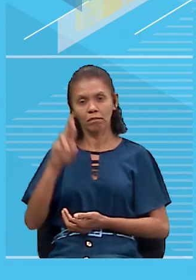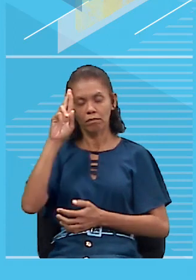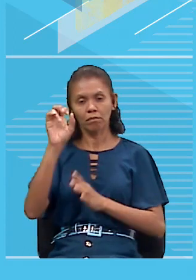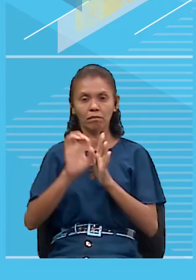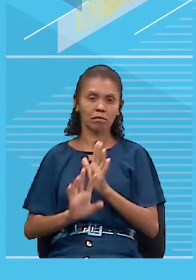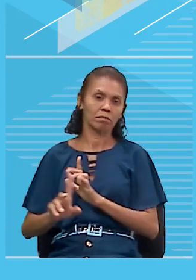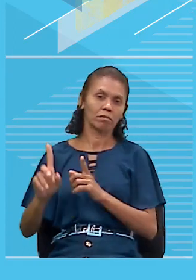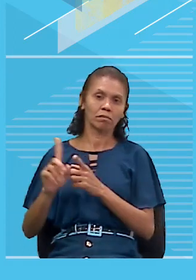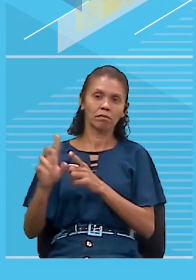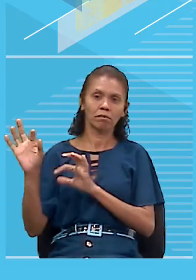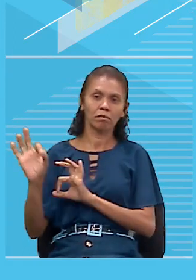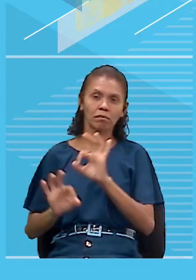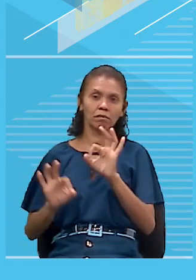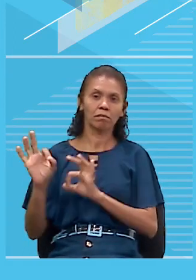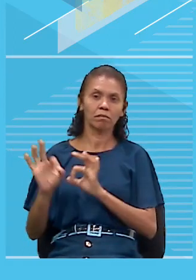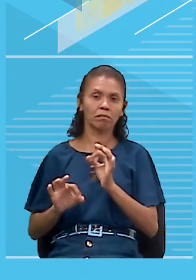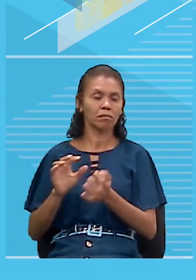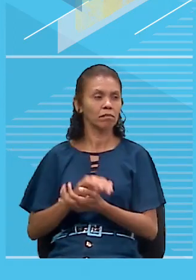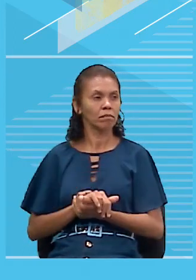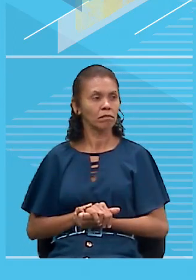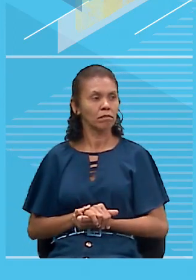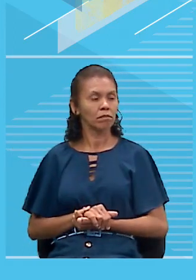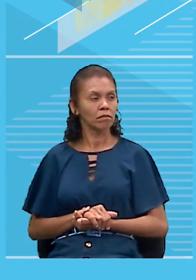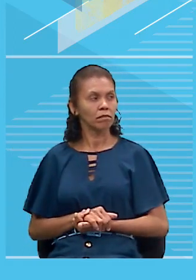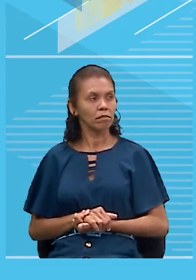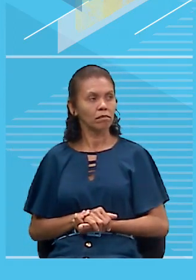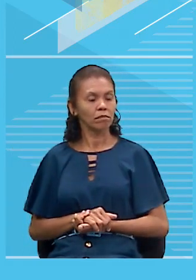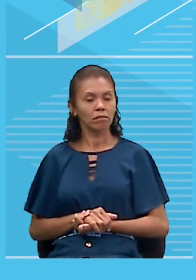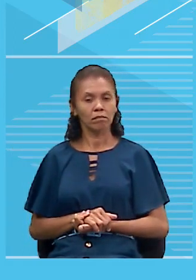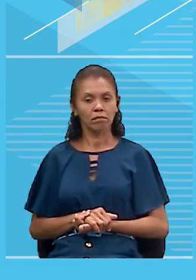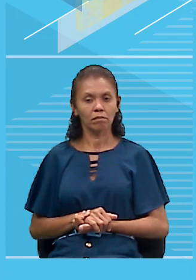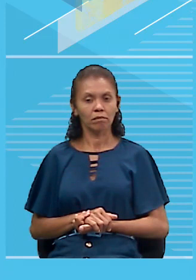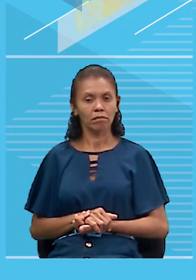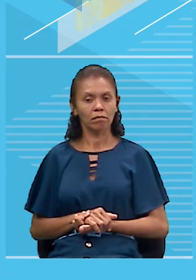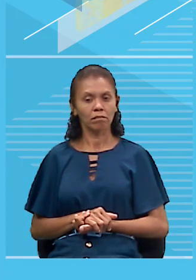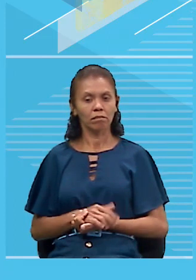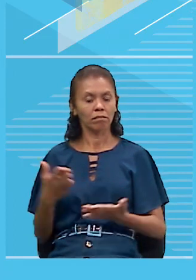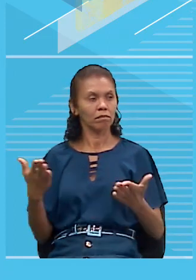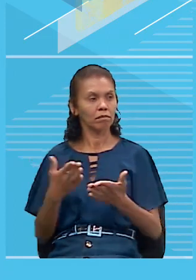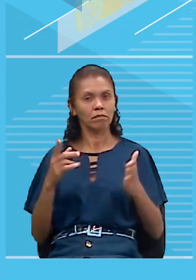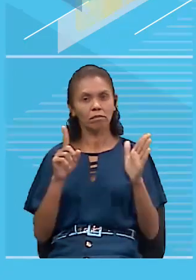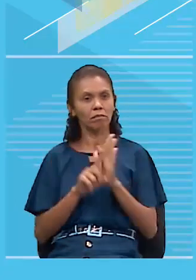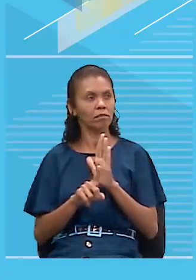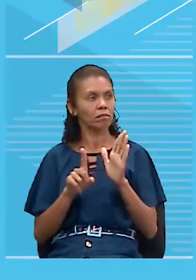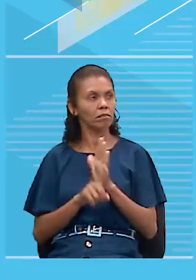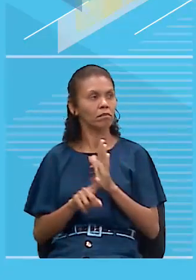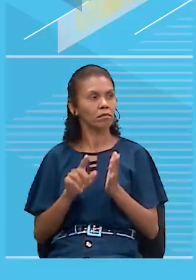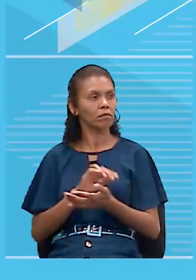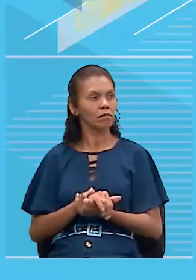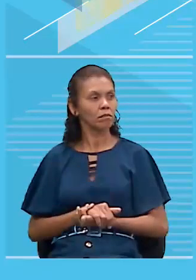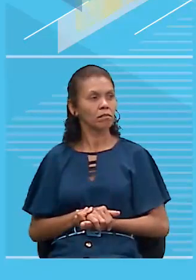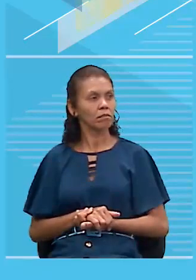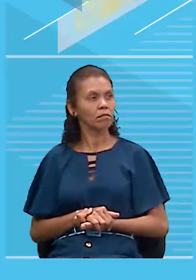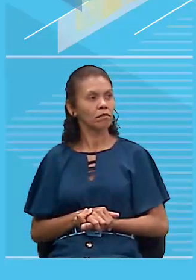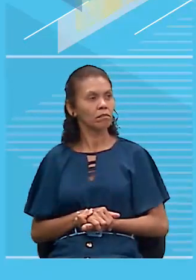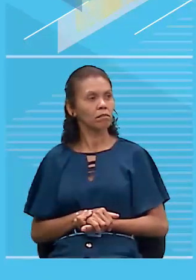ajuste aqui no áudio beleza Daniel dá um skate na tela vamos já para as questões viu tá